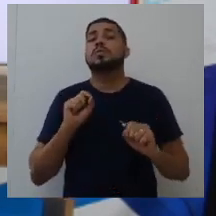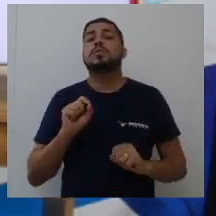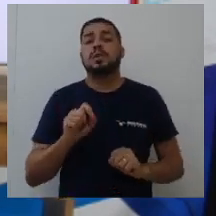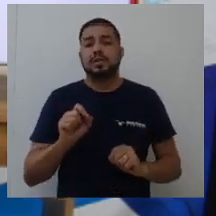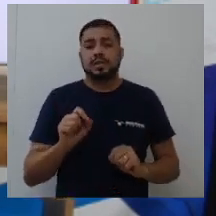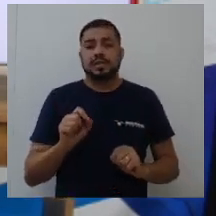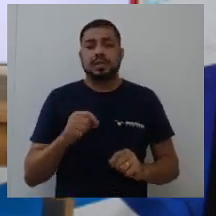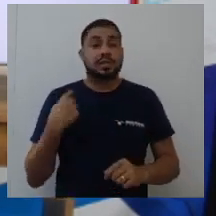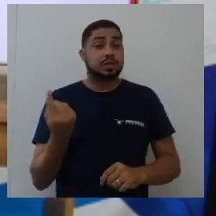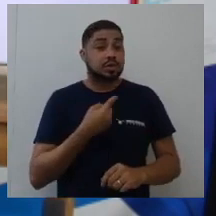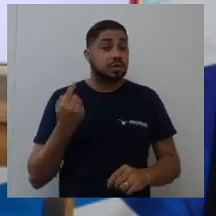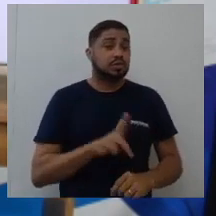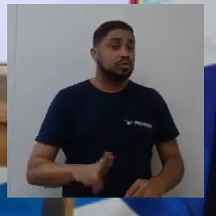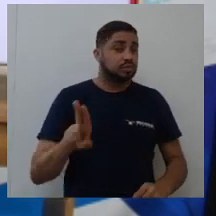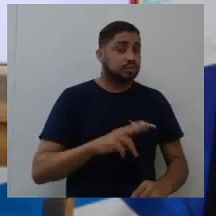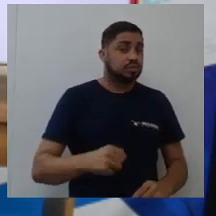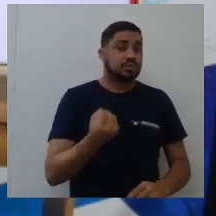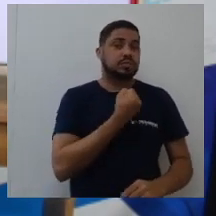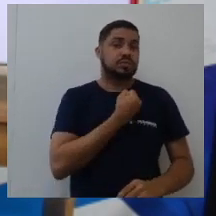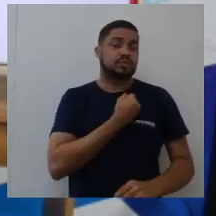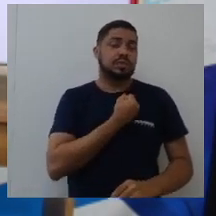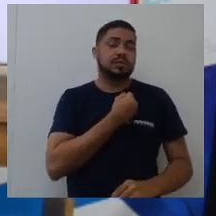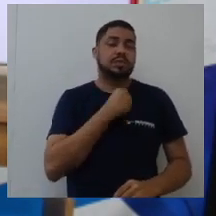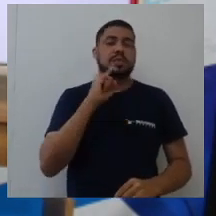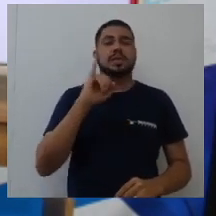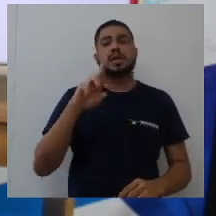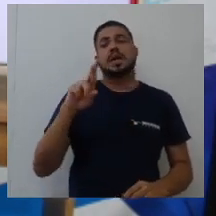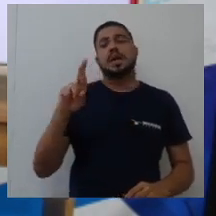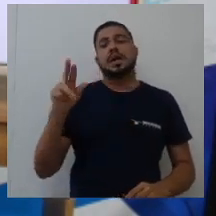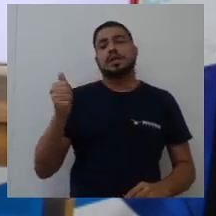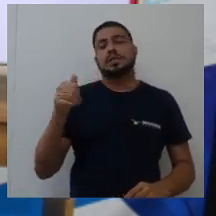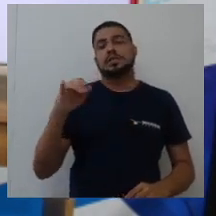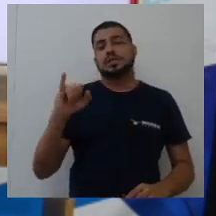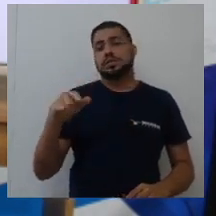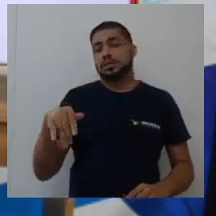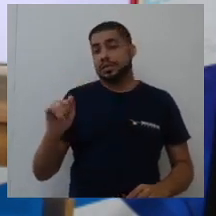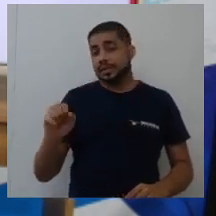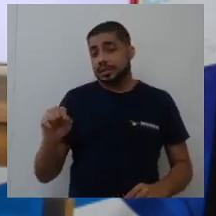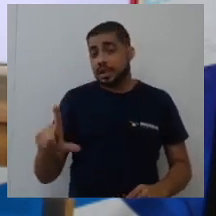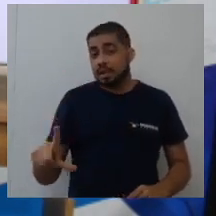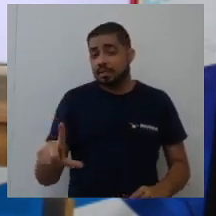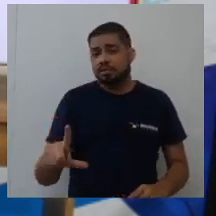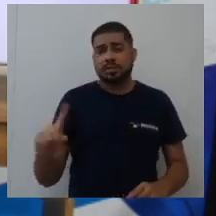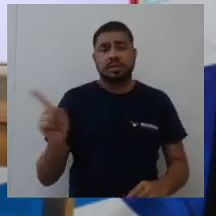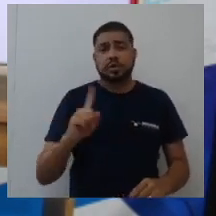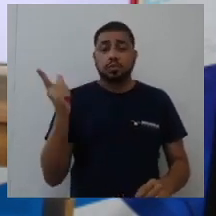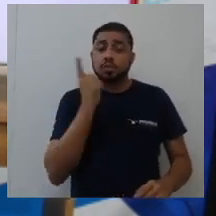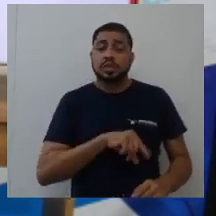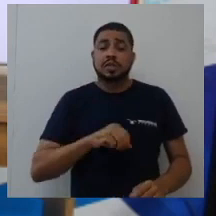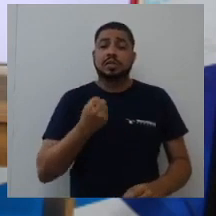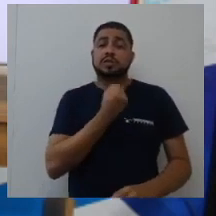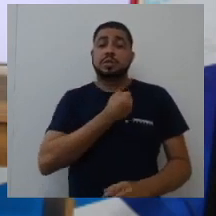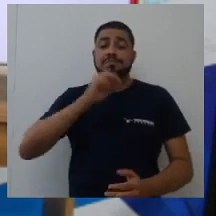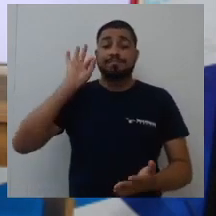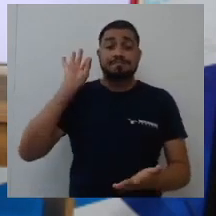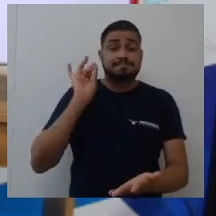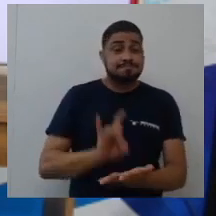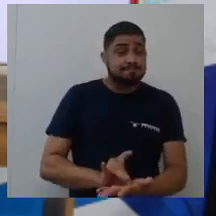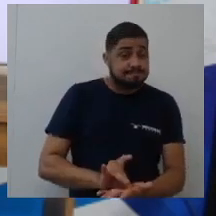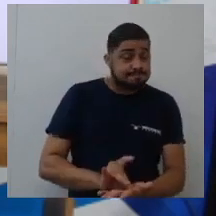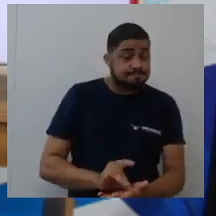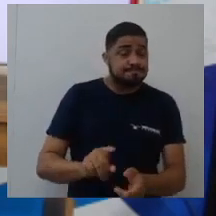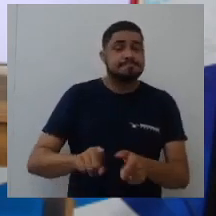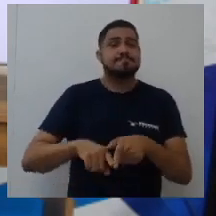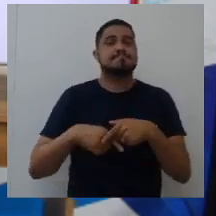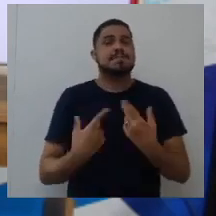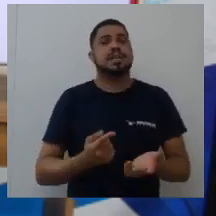trabalha com número irracional, muitas vezes a gente não consegue um número preciso ali, mas